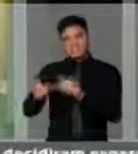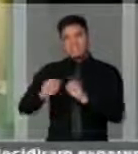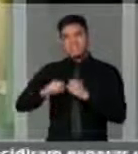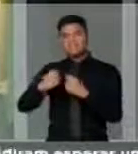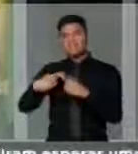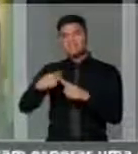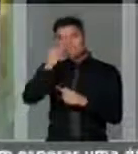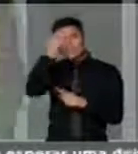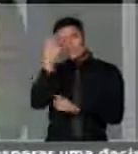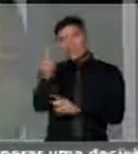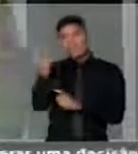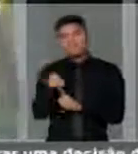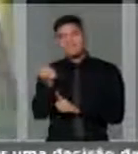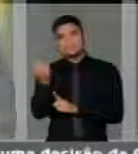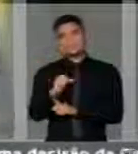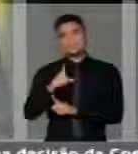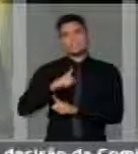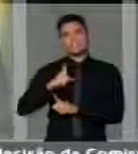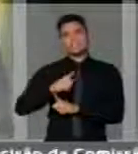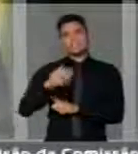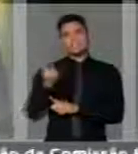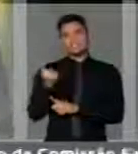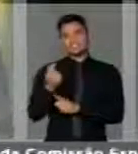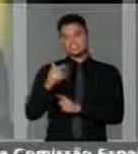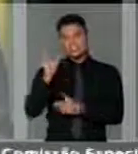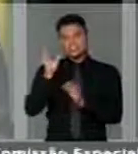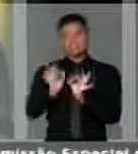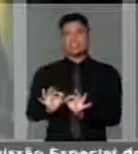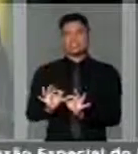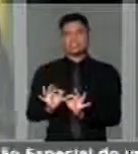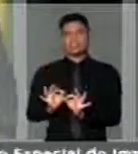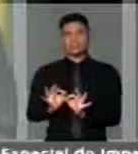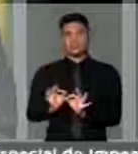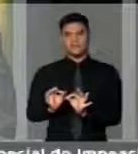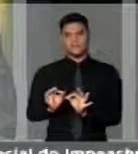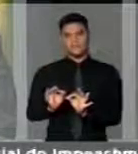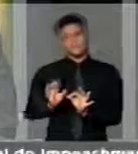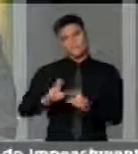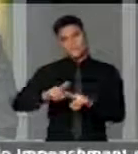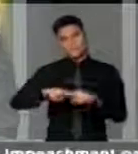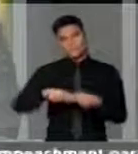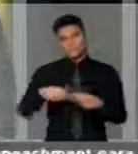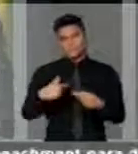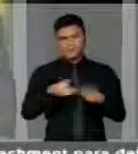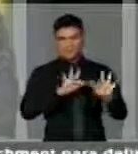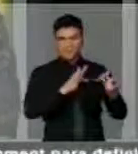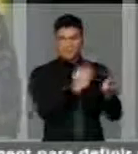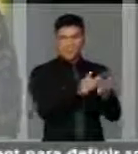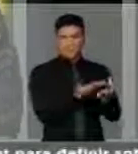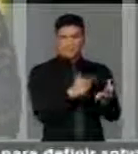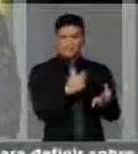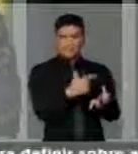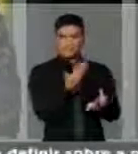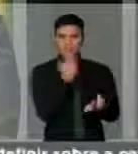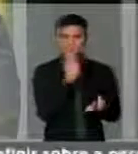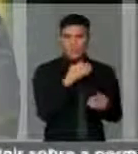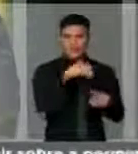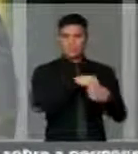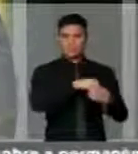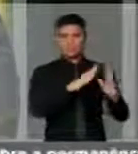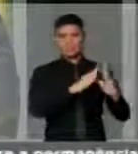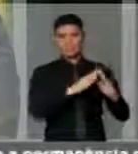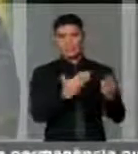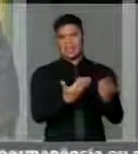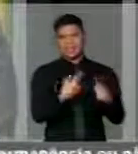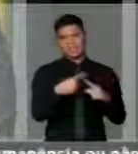governo, bote a mão na consciência e lembre que tem famílias sem comida no prato neste momento, graças aos